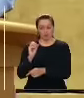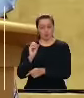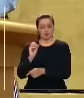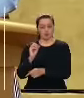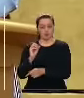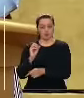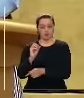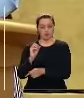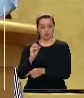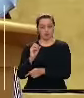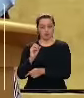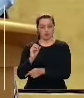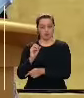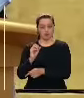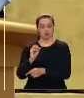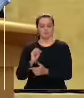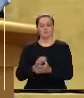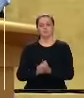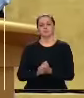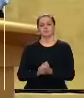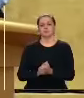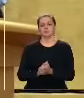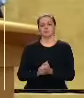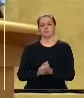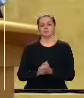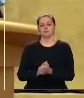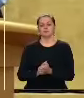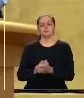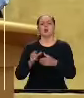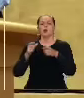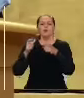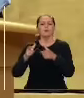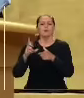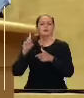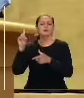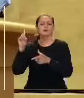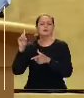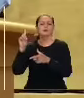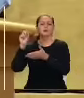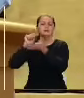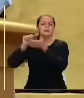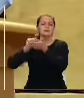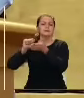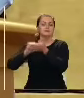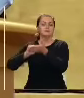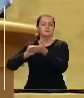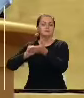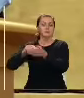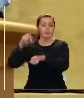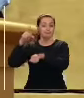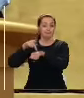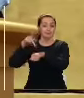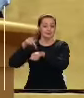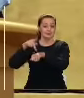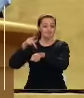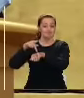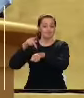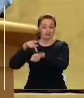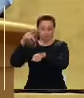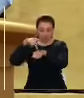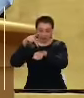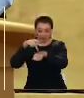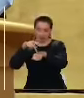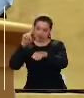a palavra dele lá no Monte Sinai, escreveu no quê? Na pedra. Eram